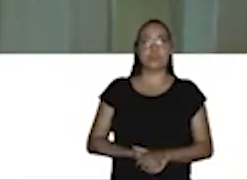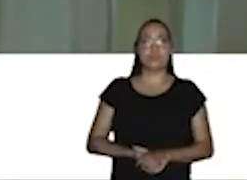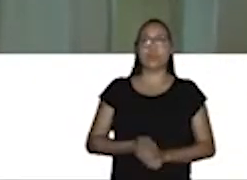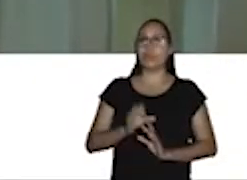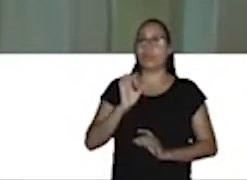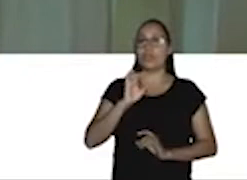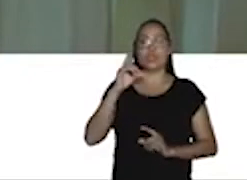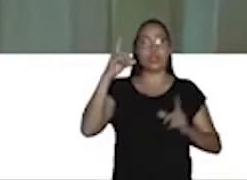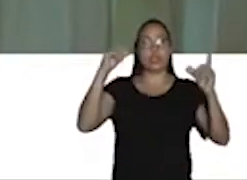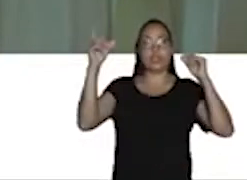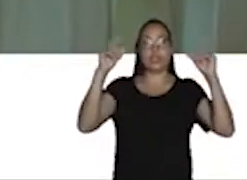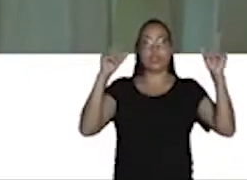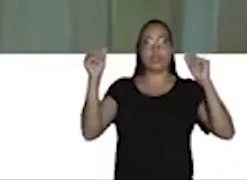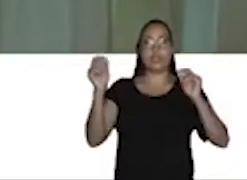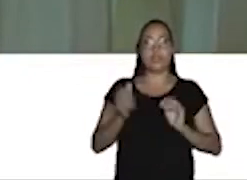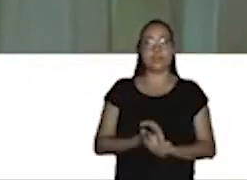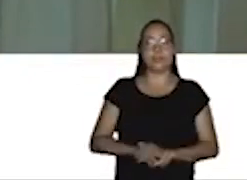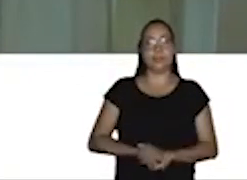Só estrela.